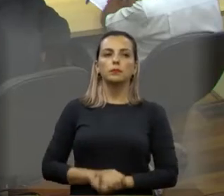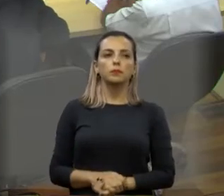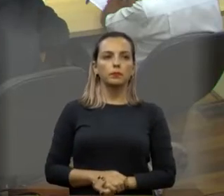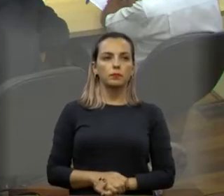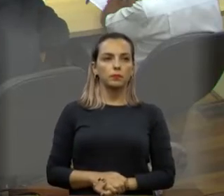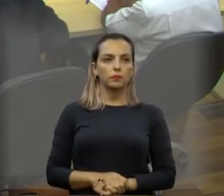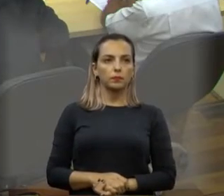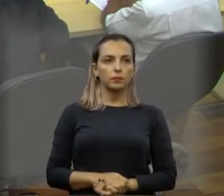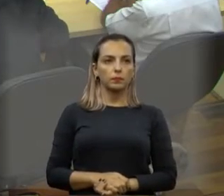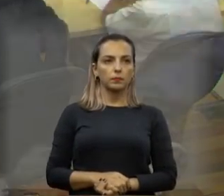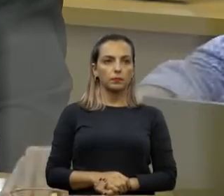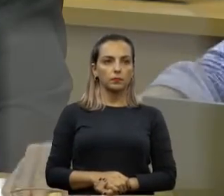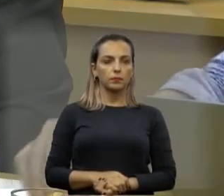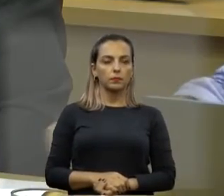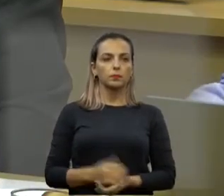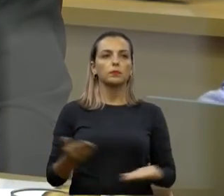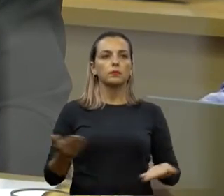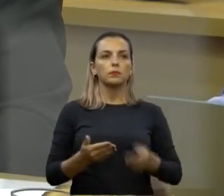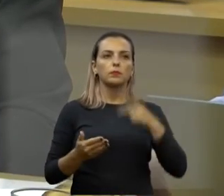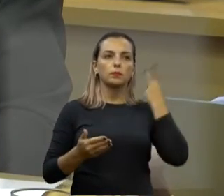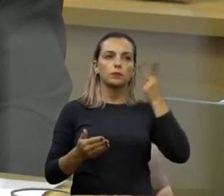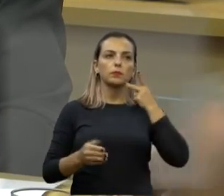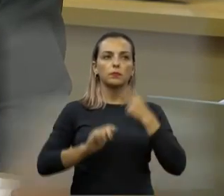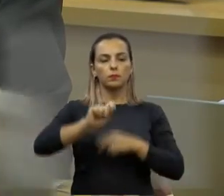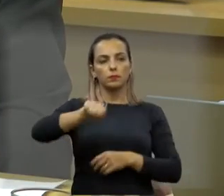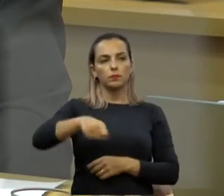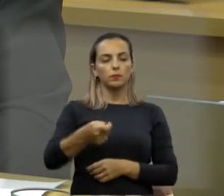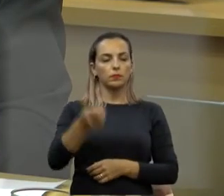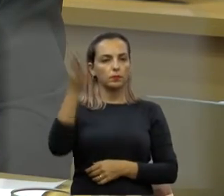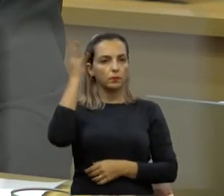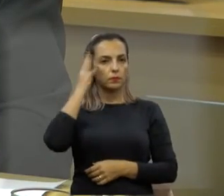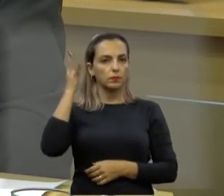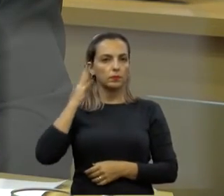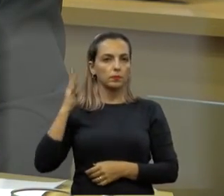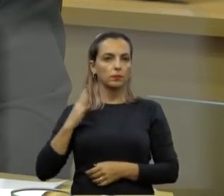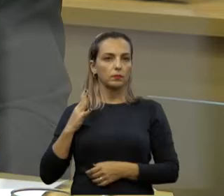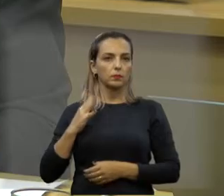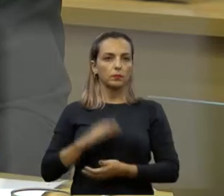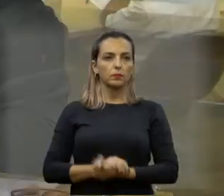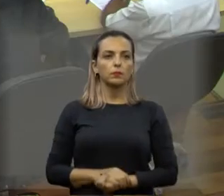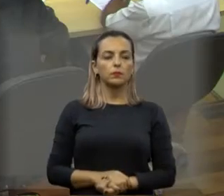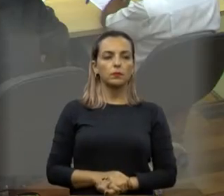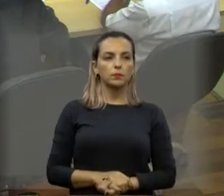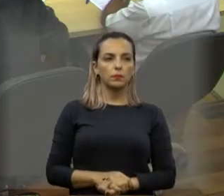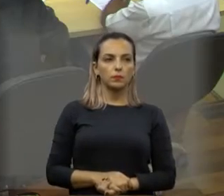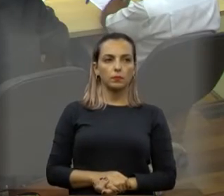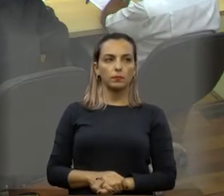e obrigado Doutor com a palavra vereadora Filipa Brunelli